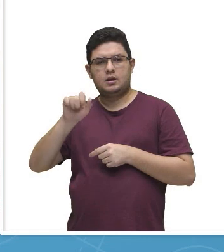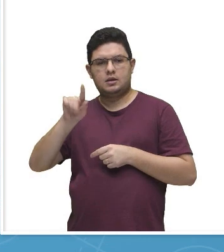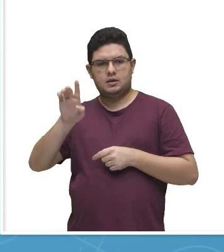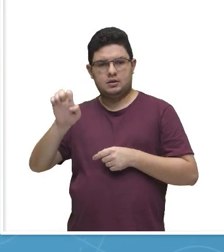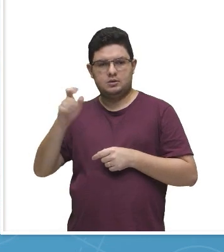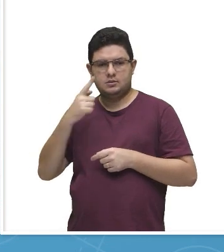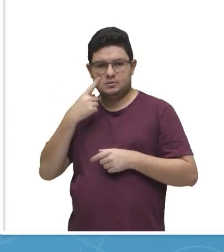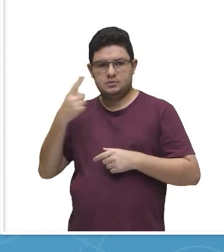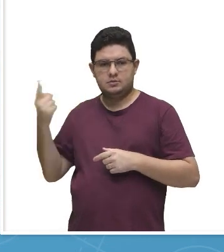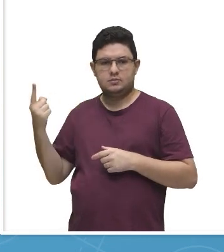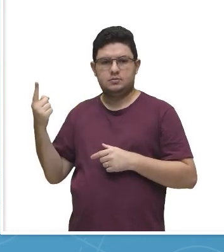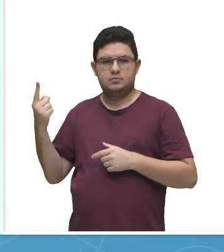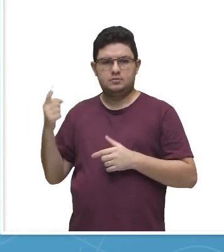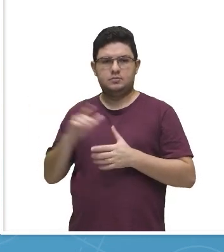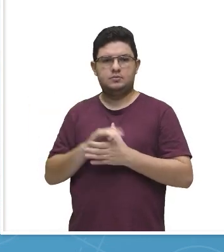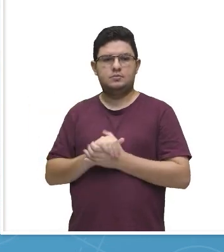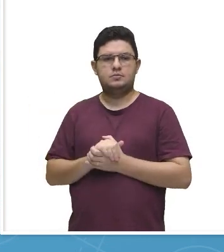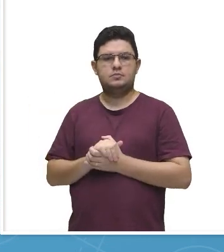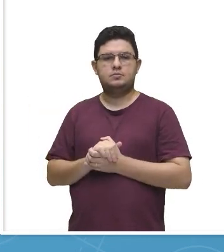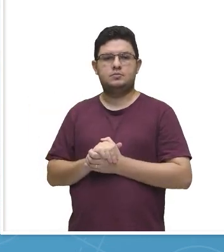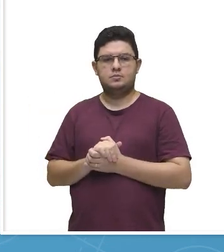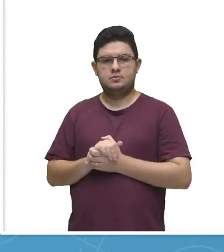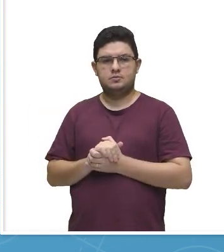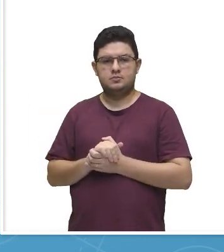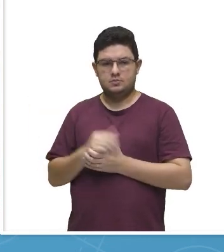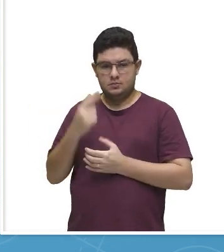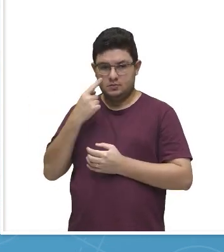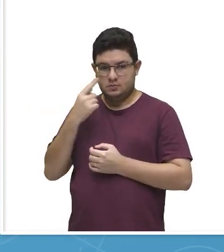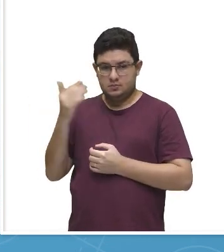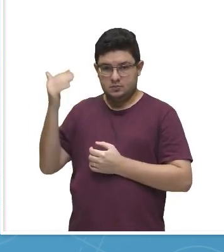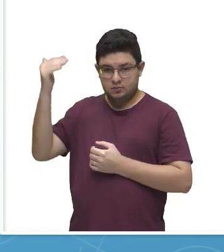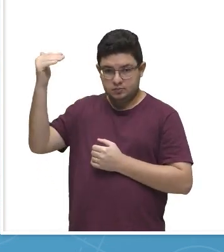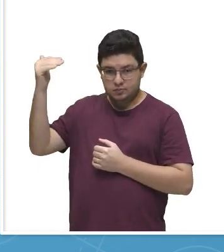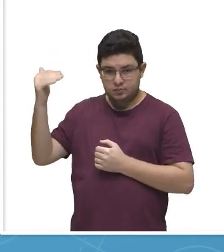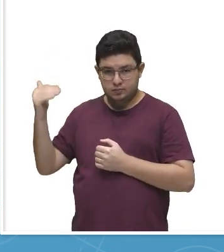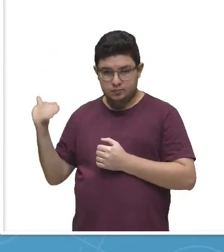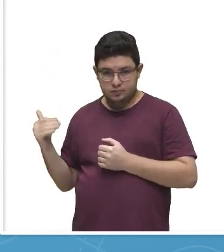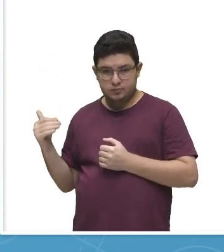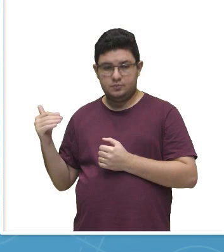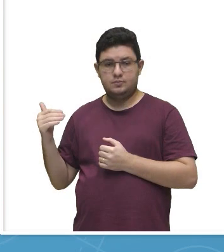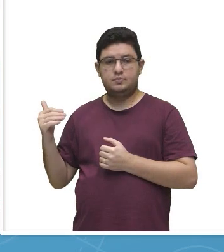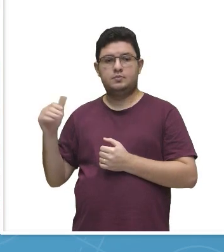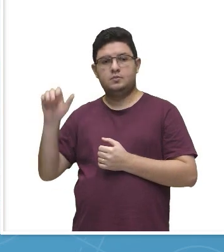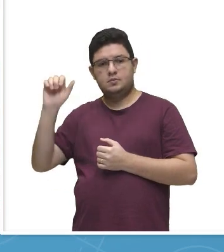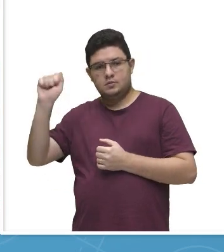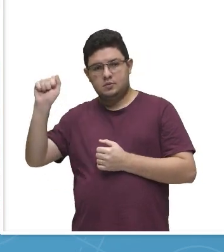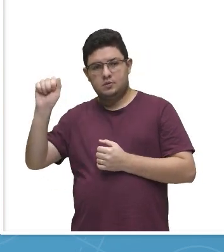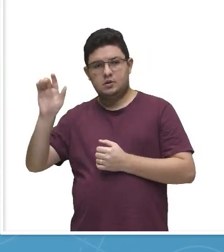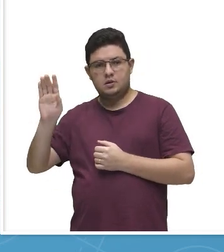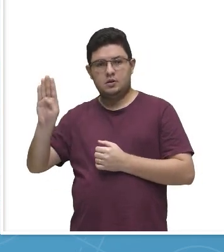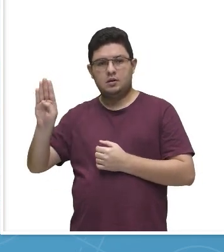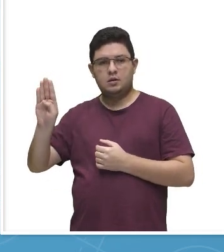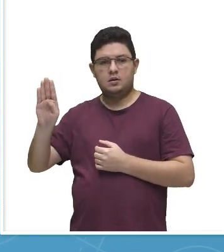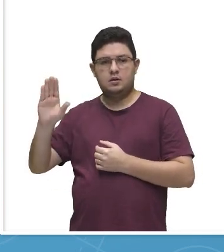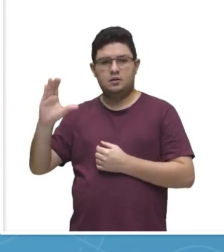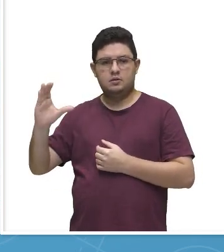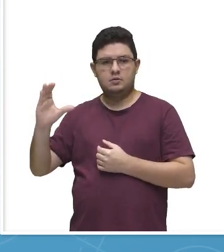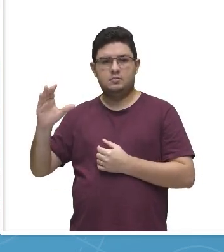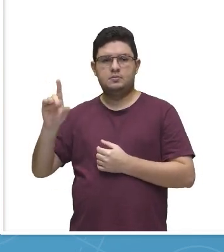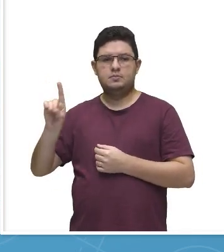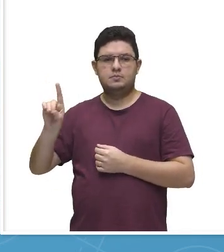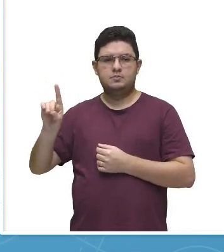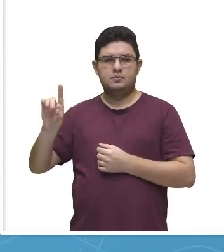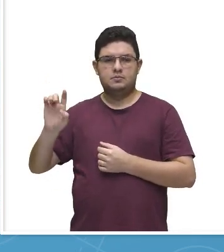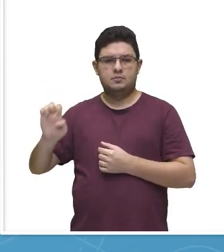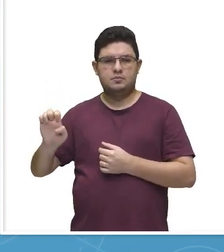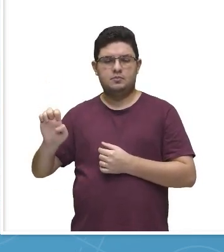terceira. Na letra B, menos 2 elevado a 12ª potência. Na letra C, mais 3 elevado a 10. Na